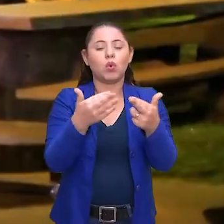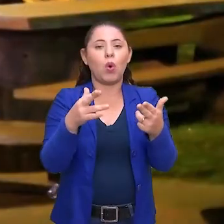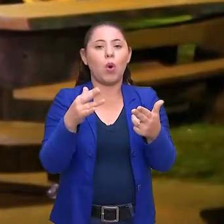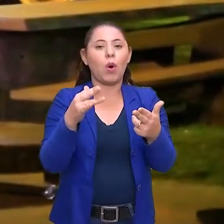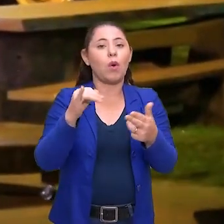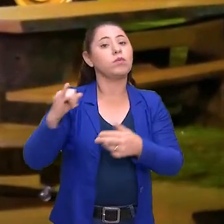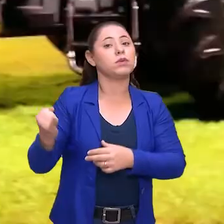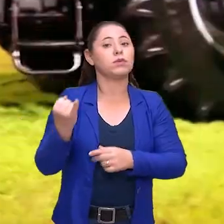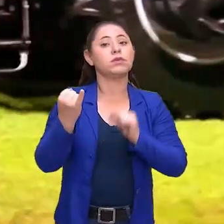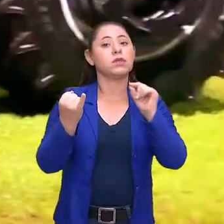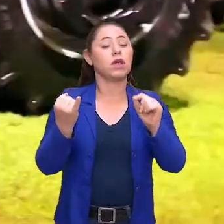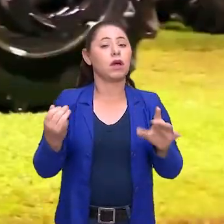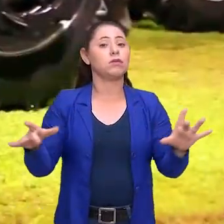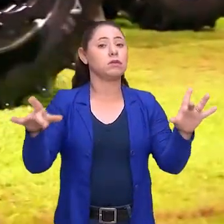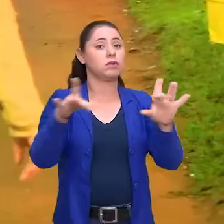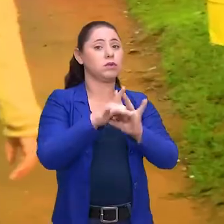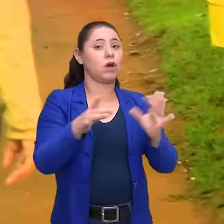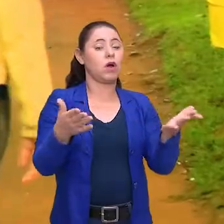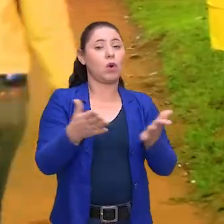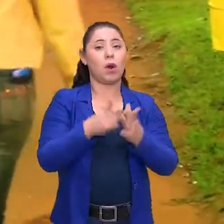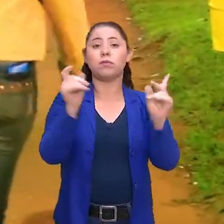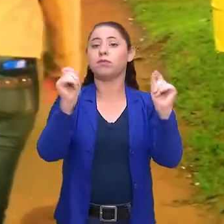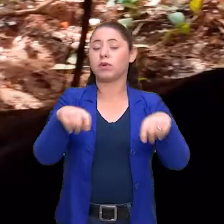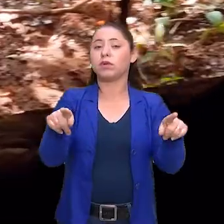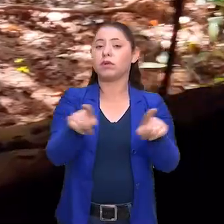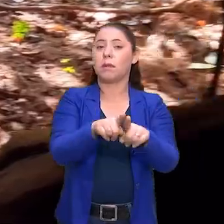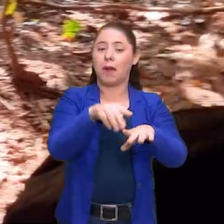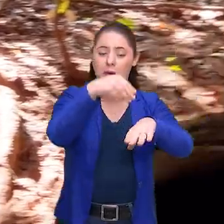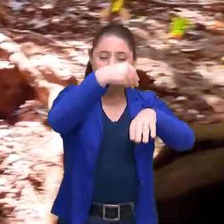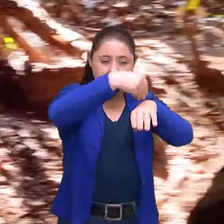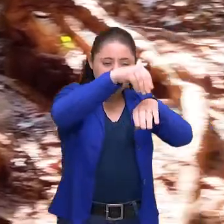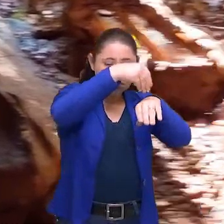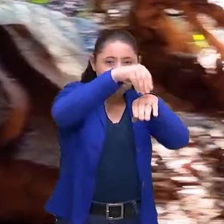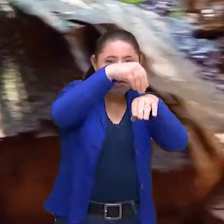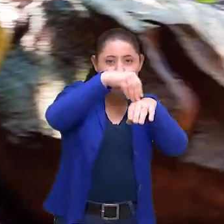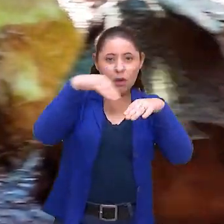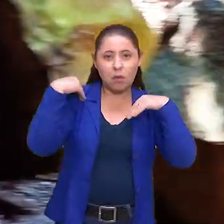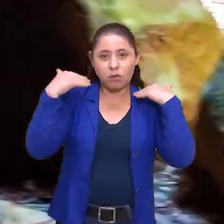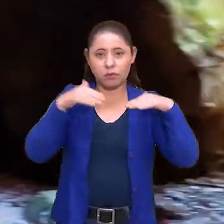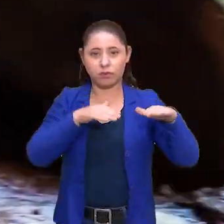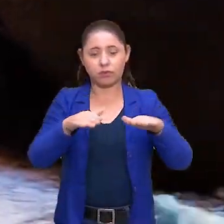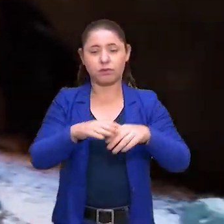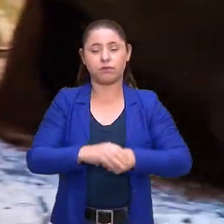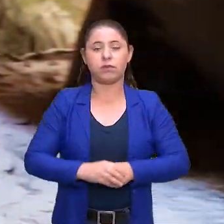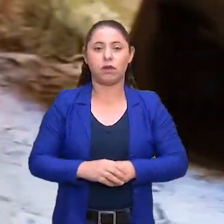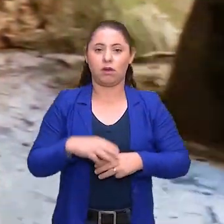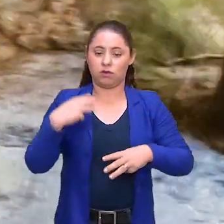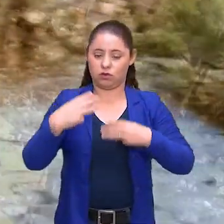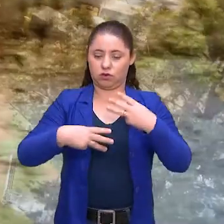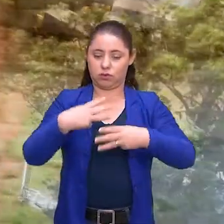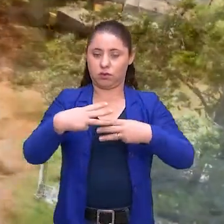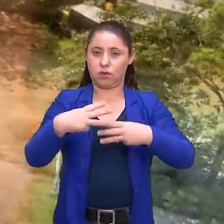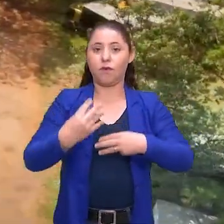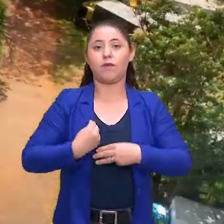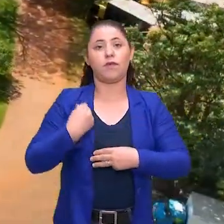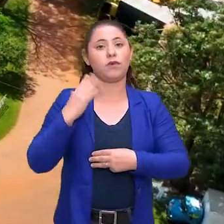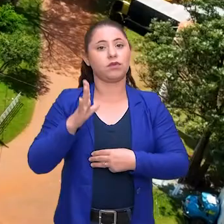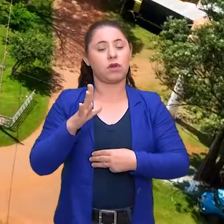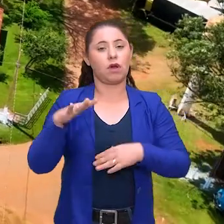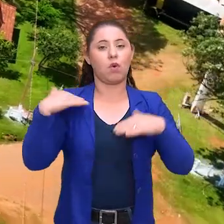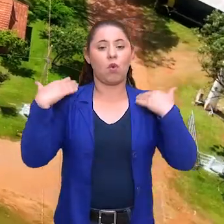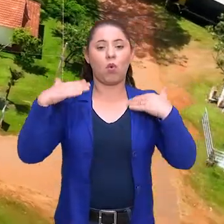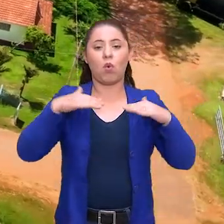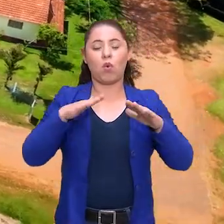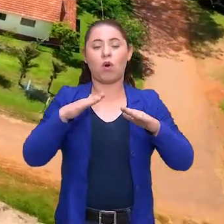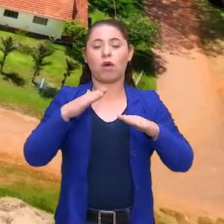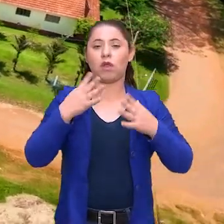oportunidades que agora passam a ser integradas com o potencial do arqueoturismo. Chapadão do Sul já vive uma